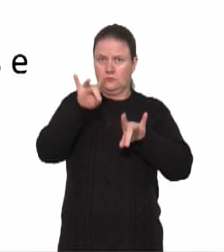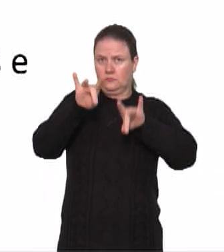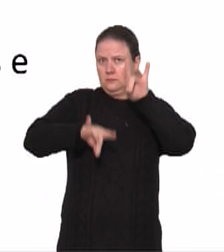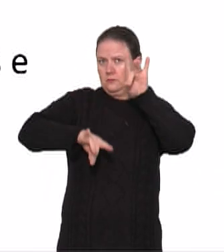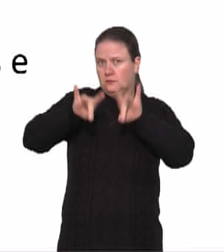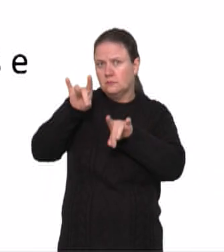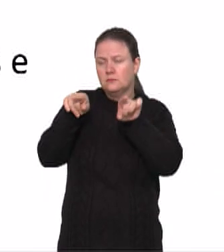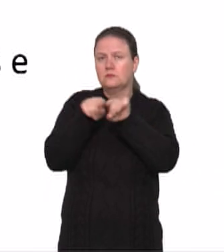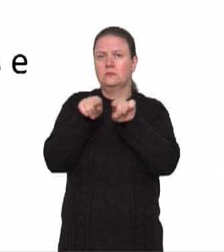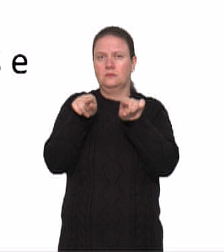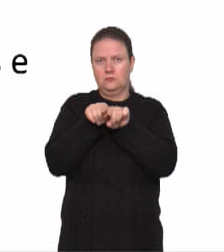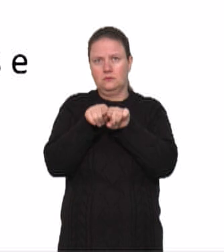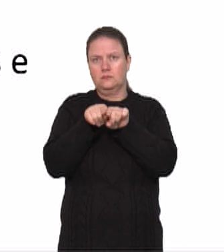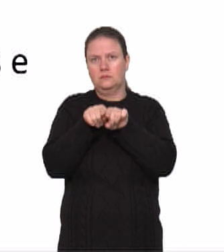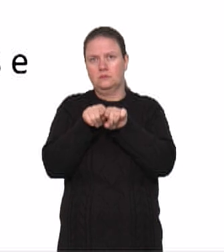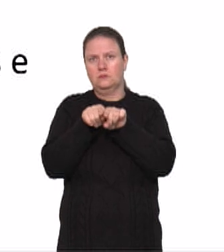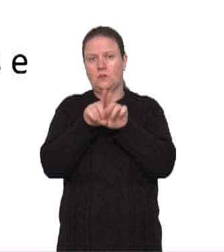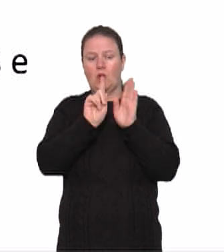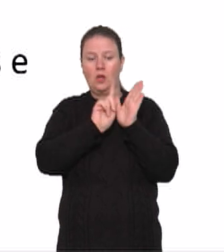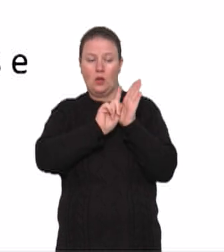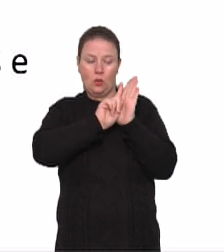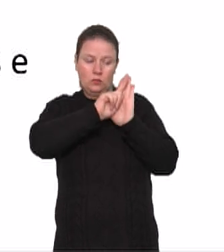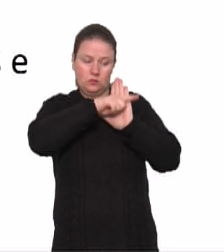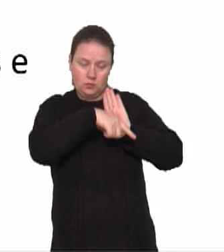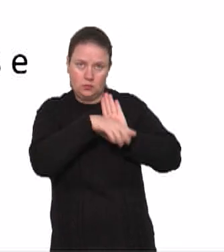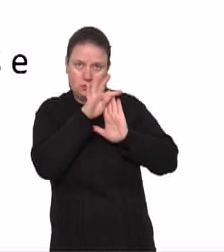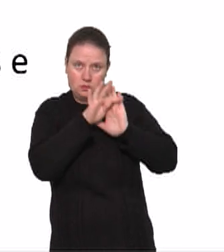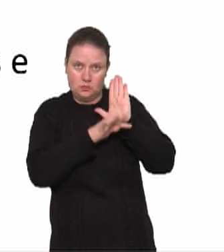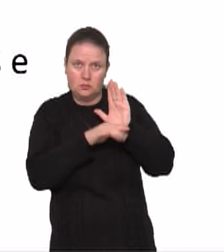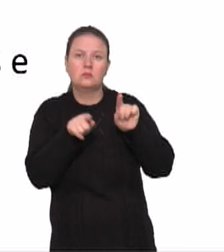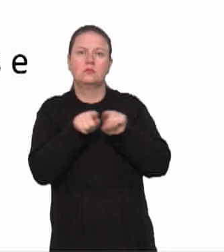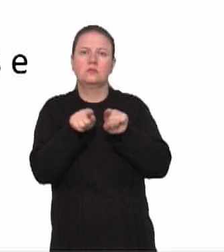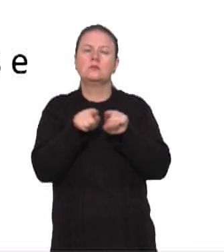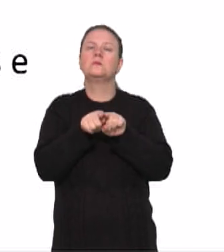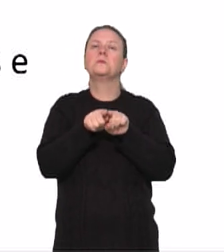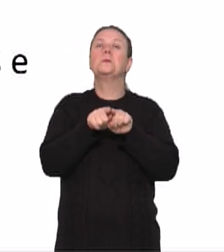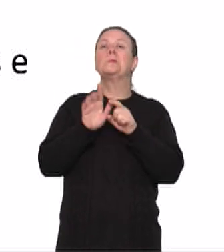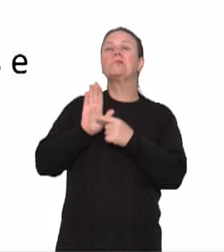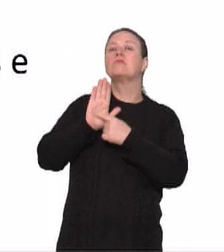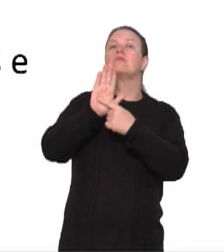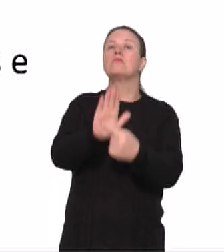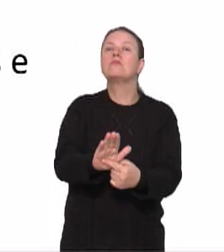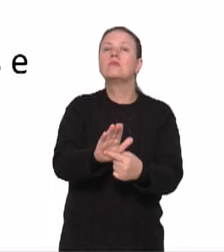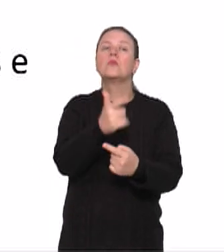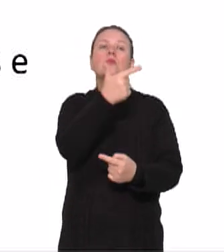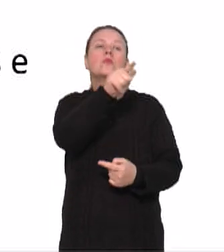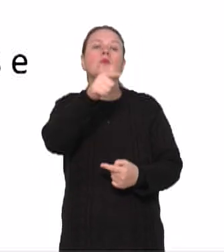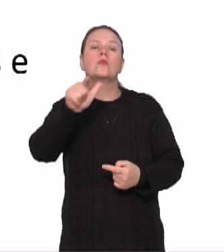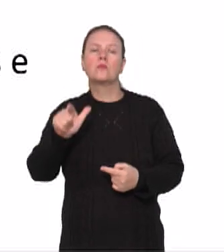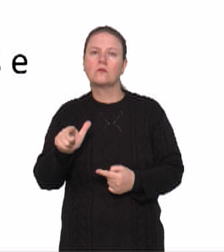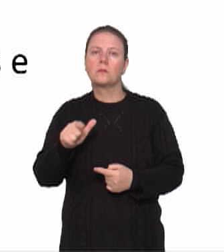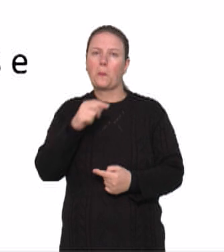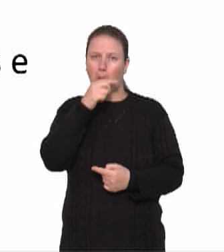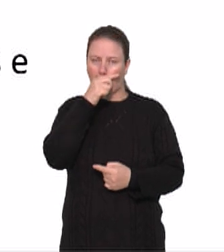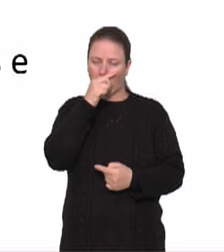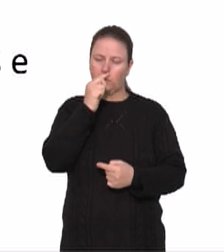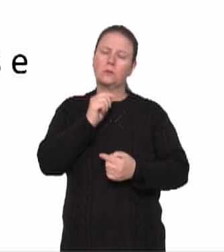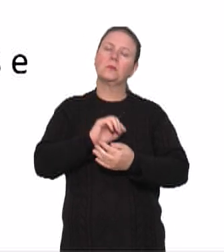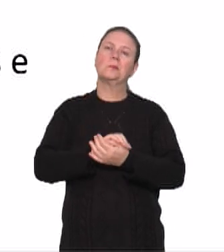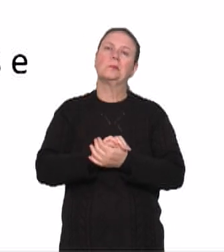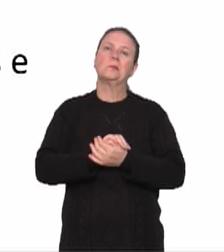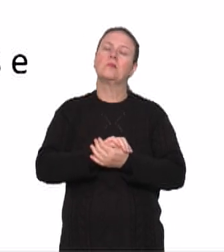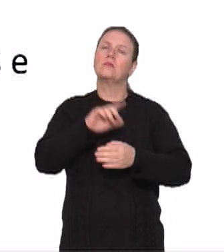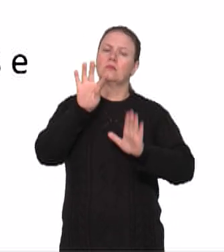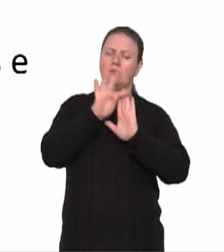ele também, além de ser um gênero textual, né, ele também apresenta subgêneros. Então, os subgêneros do